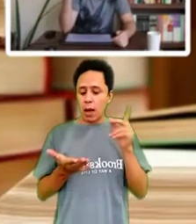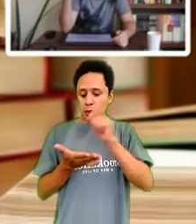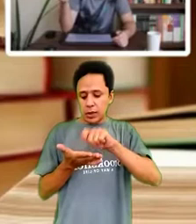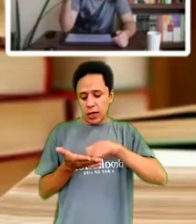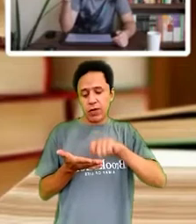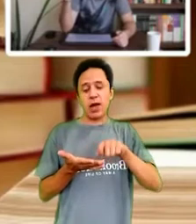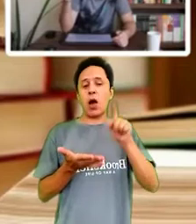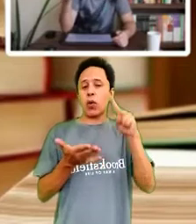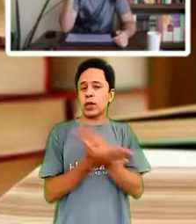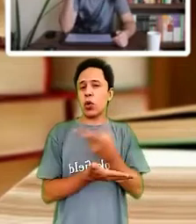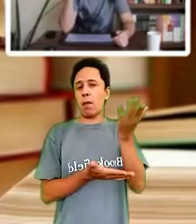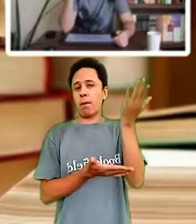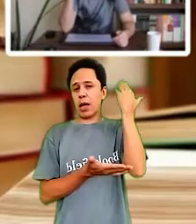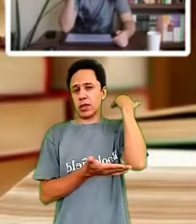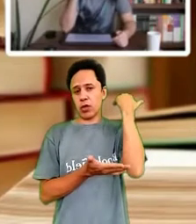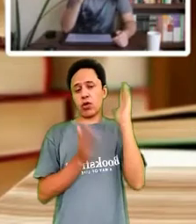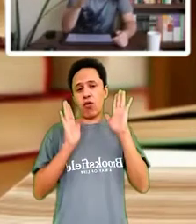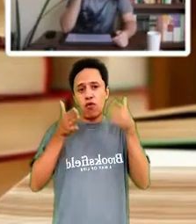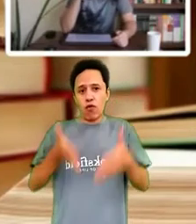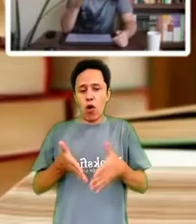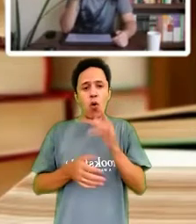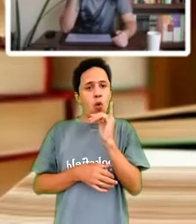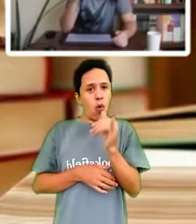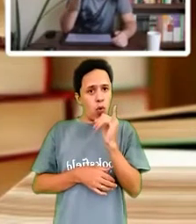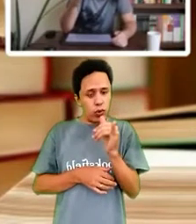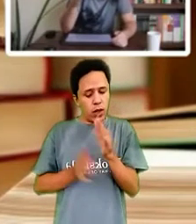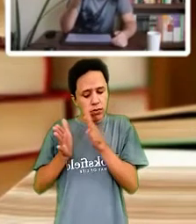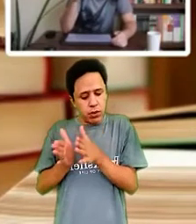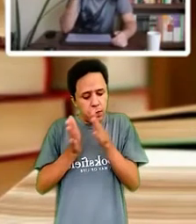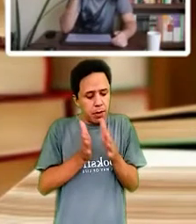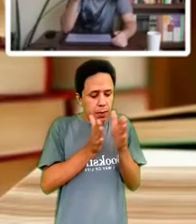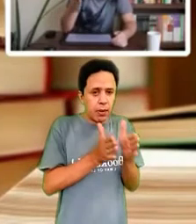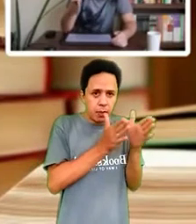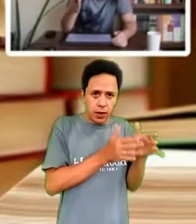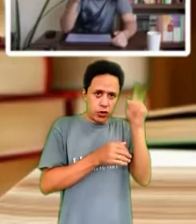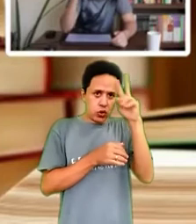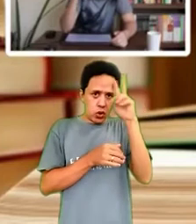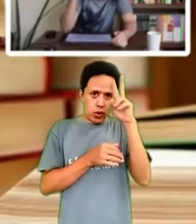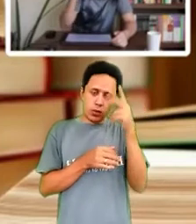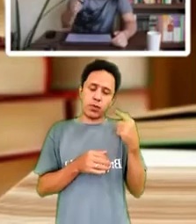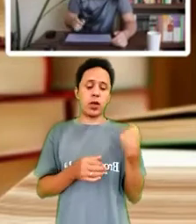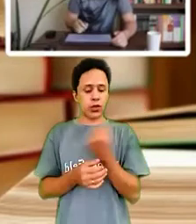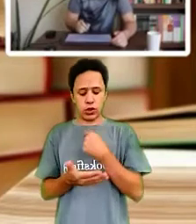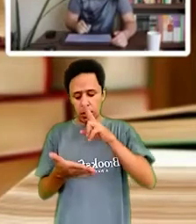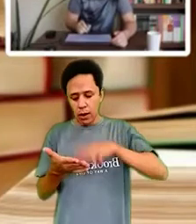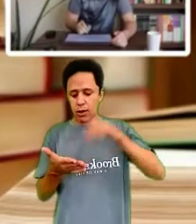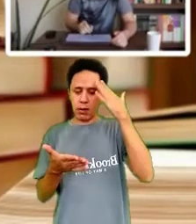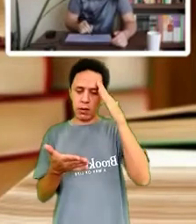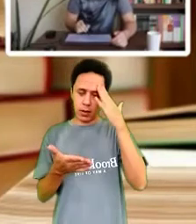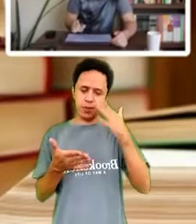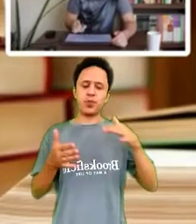coisas estarão no passado. Então, foque bem em contar essas partes da história. É assim que a gente entende.